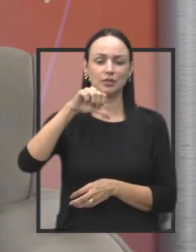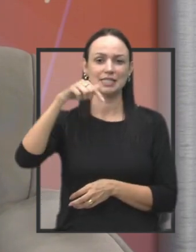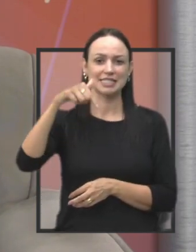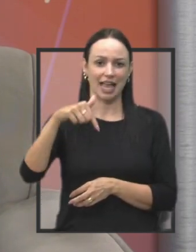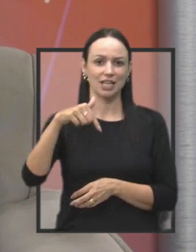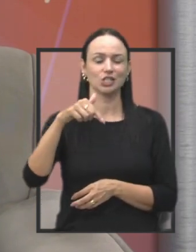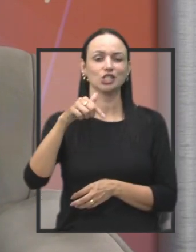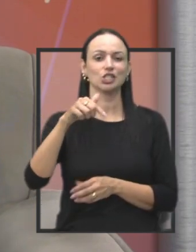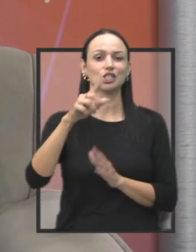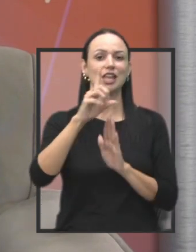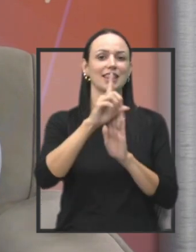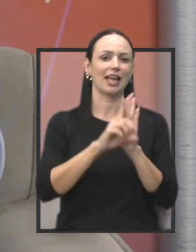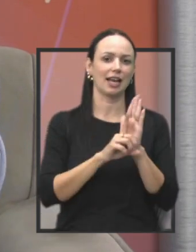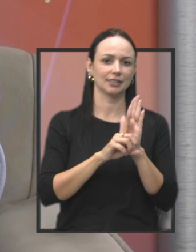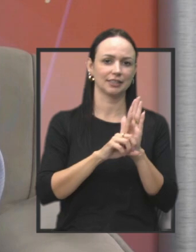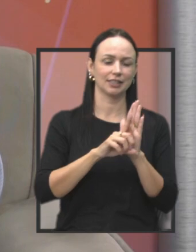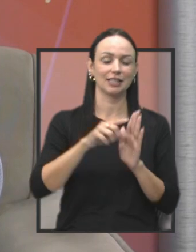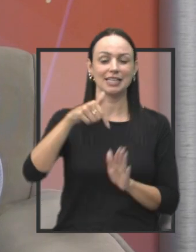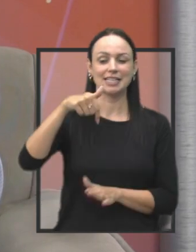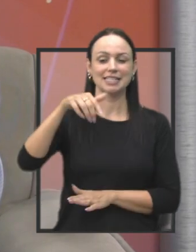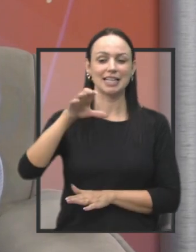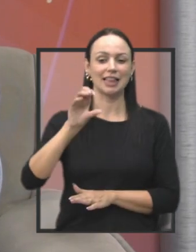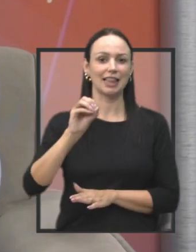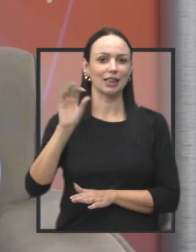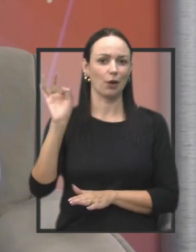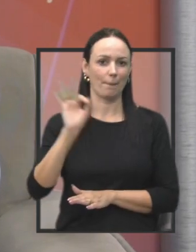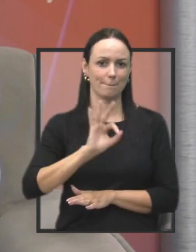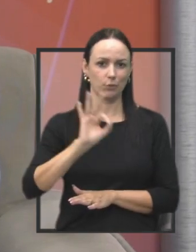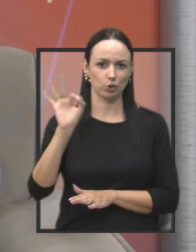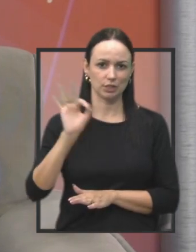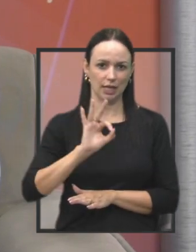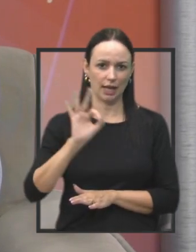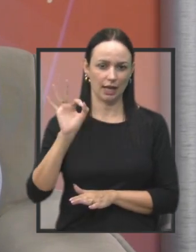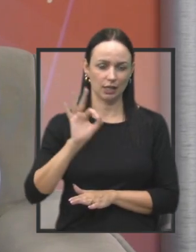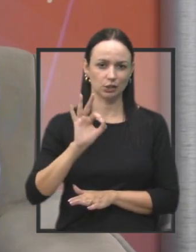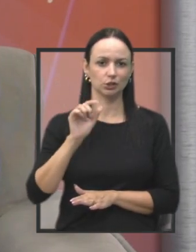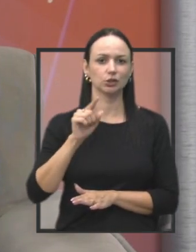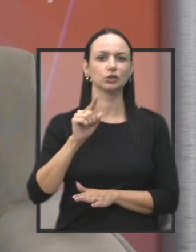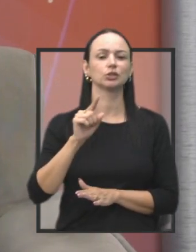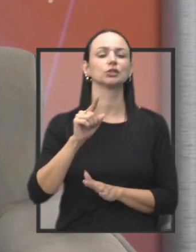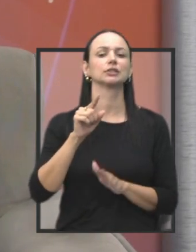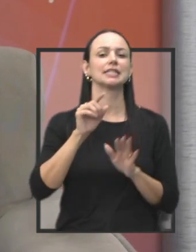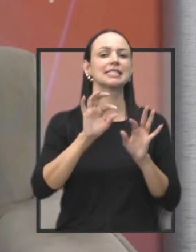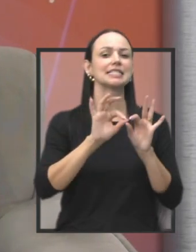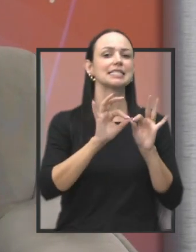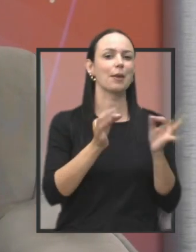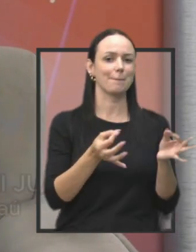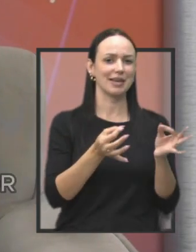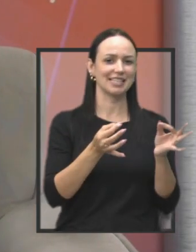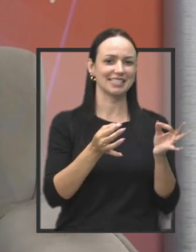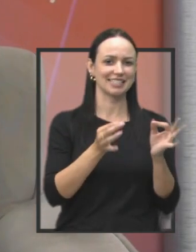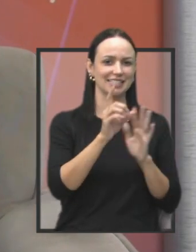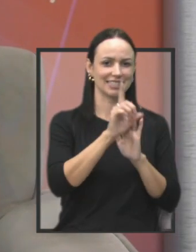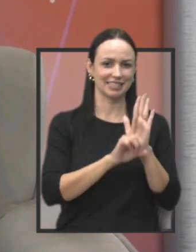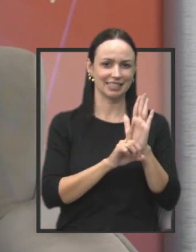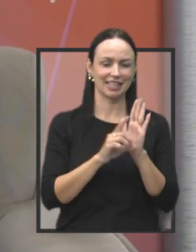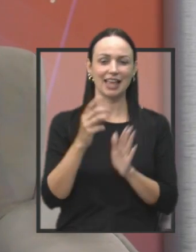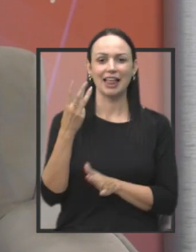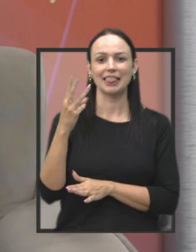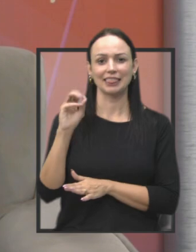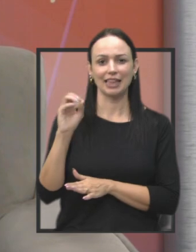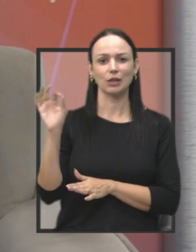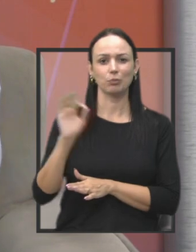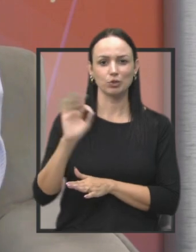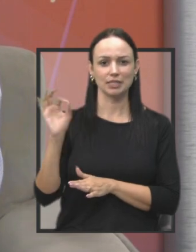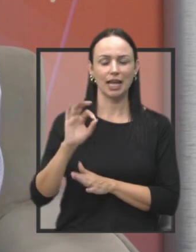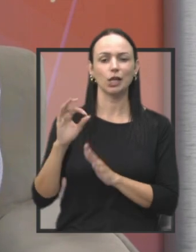33.897 declarações. 70% foram declarações simplificadas. 30% do modelo